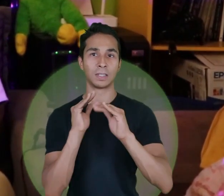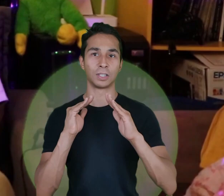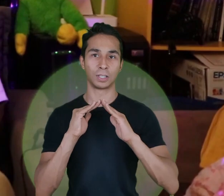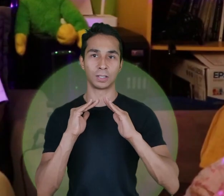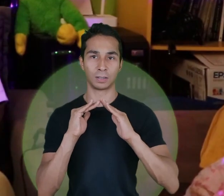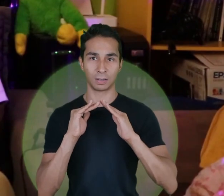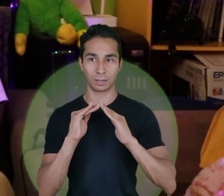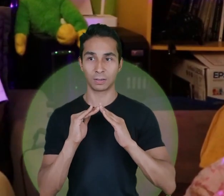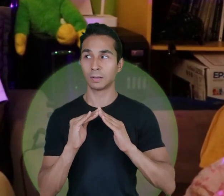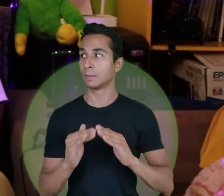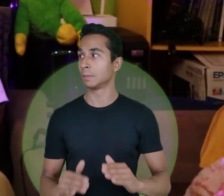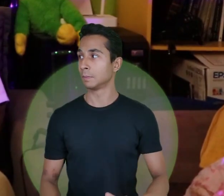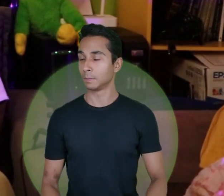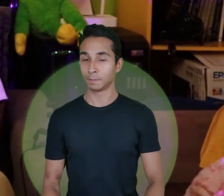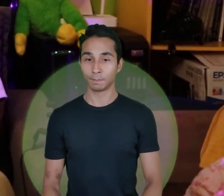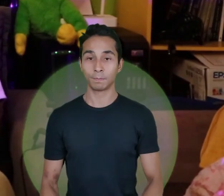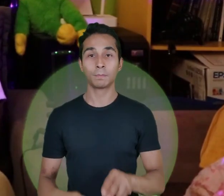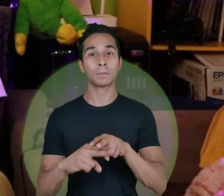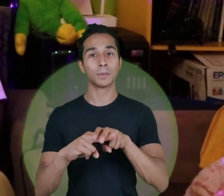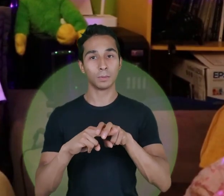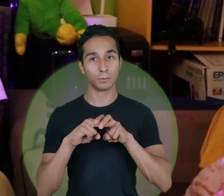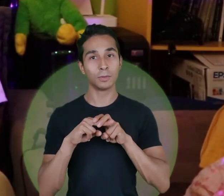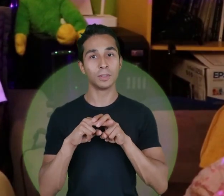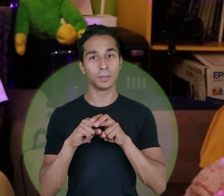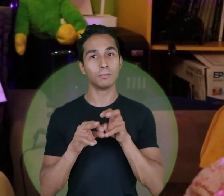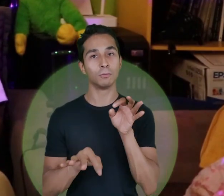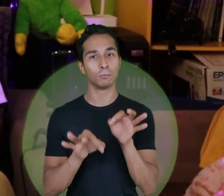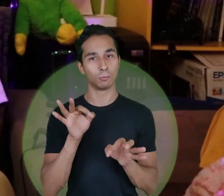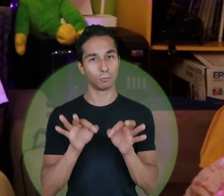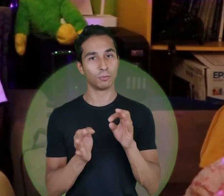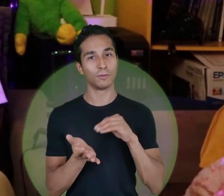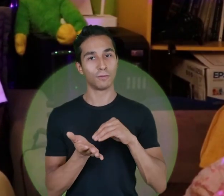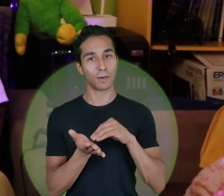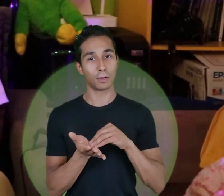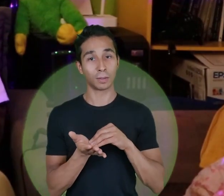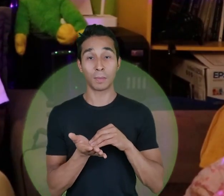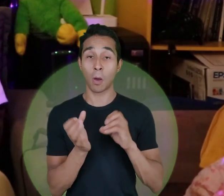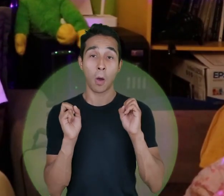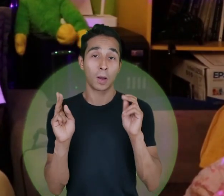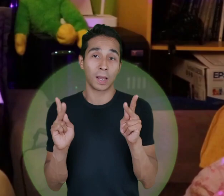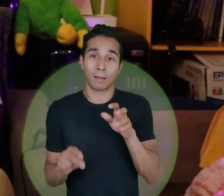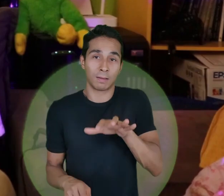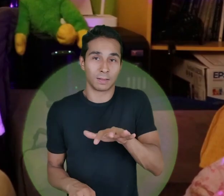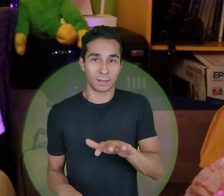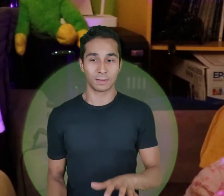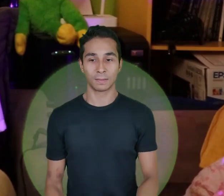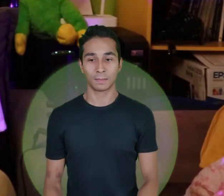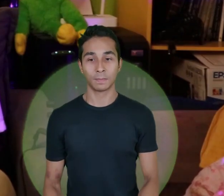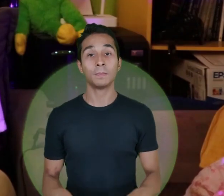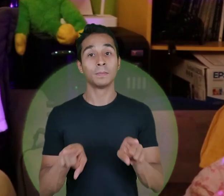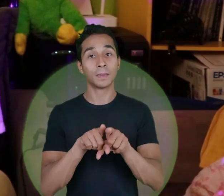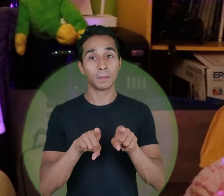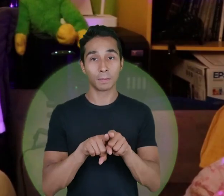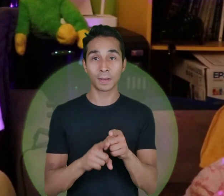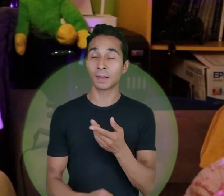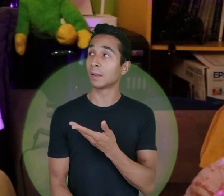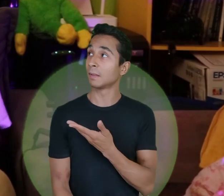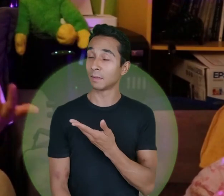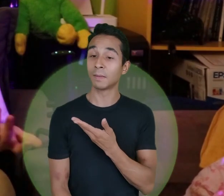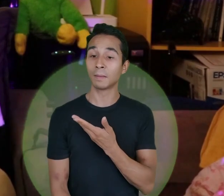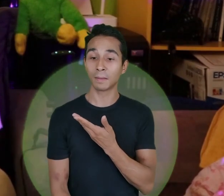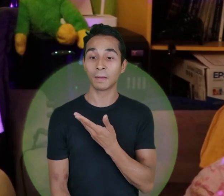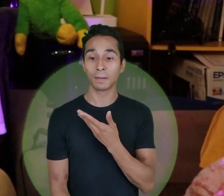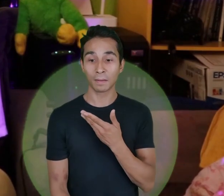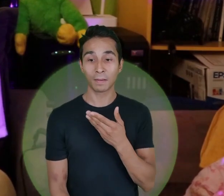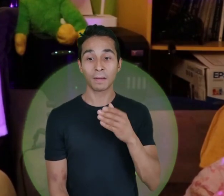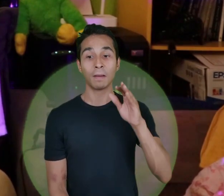essas ferramentas de internet que tornam aí a corrida um pouquinho injusta, né? Mas bora pra frente. Outras pessoas que a gente pode citar é a